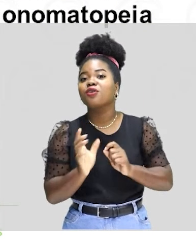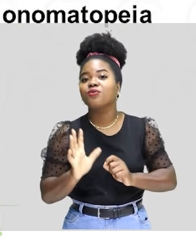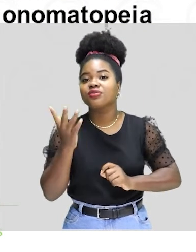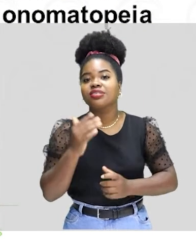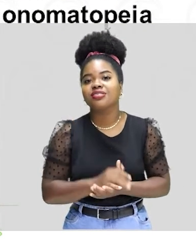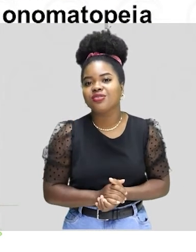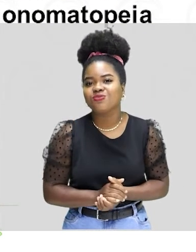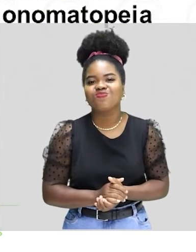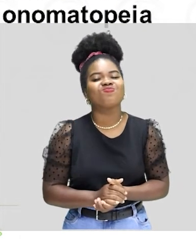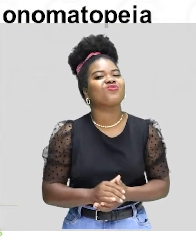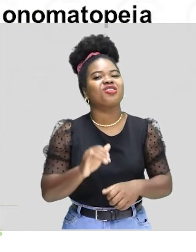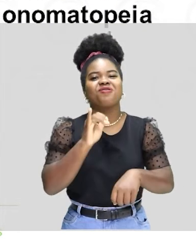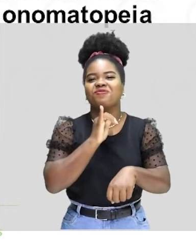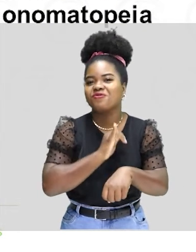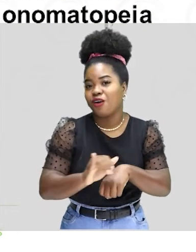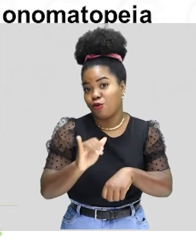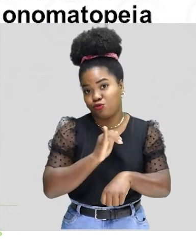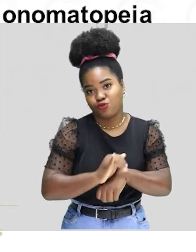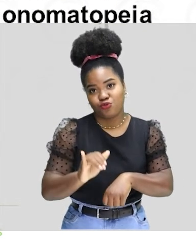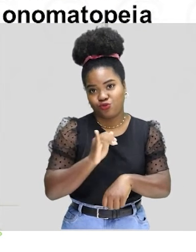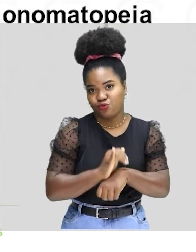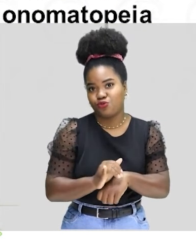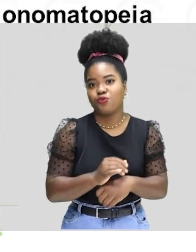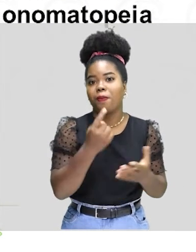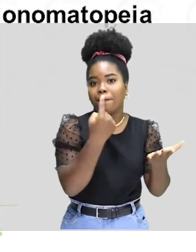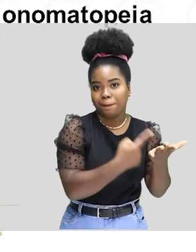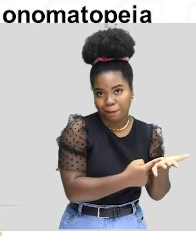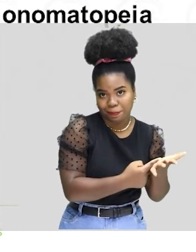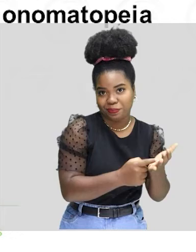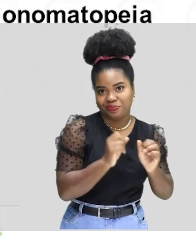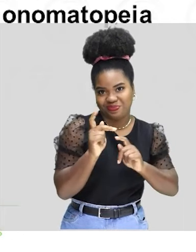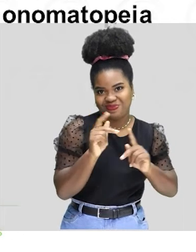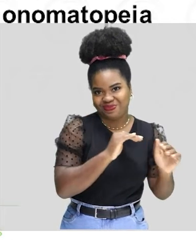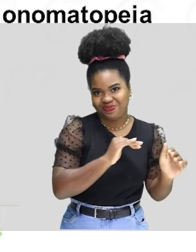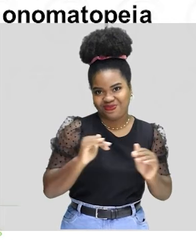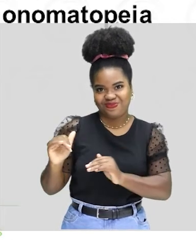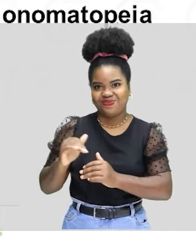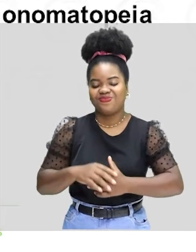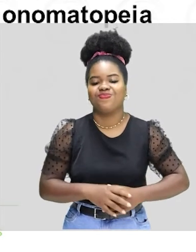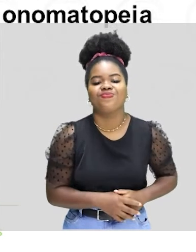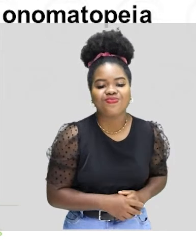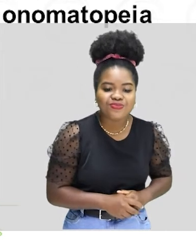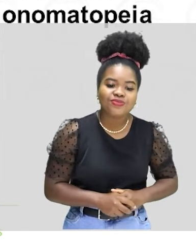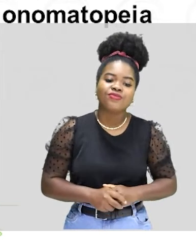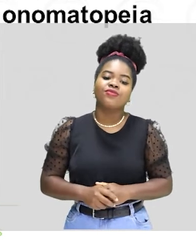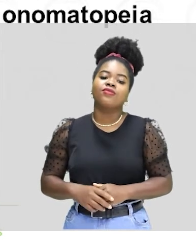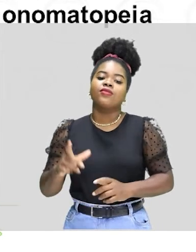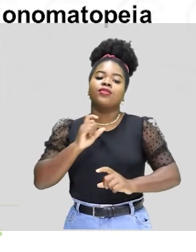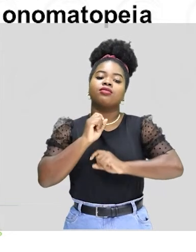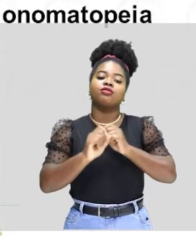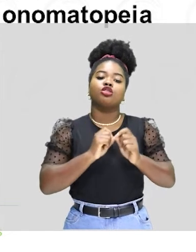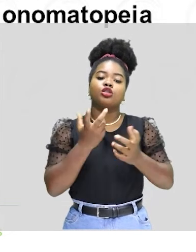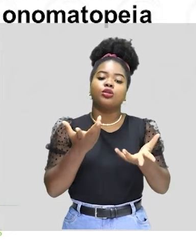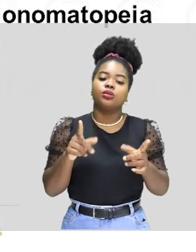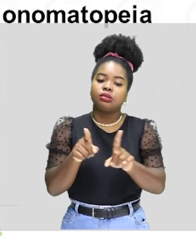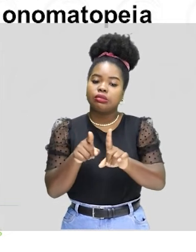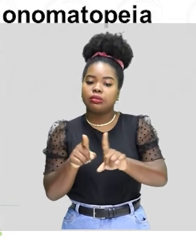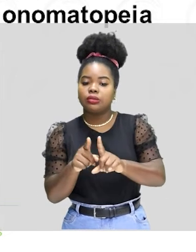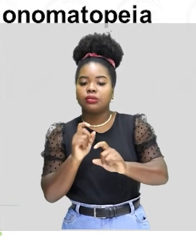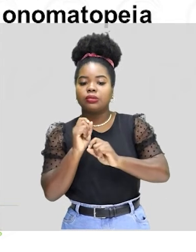o neologismo fonológico, que é a criação de novas combinações, né? Tem a ver com o som, resultando em uma